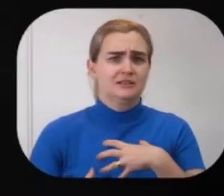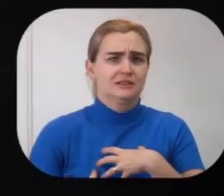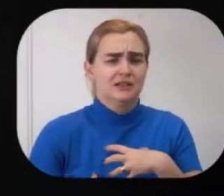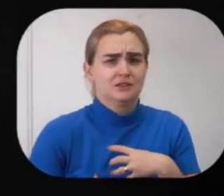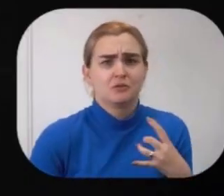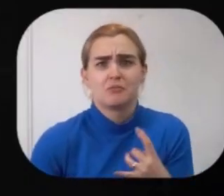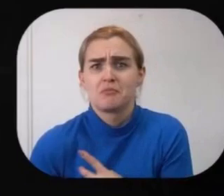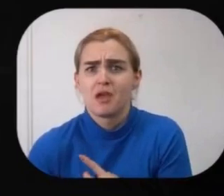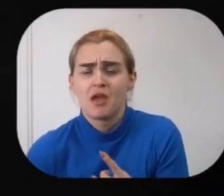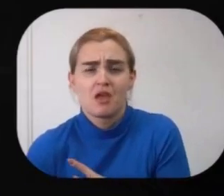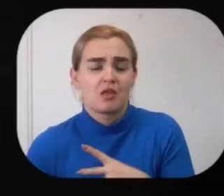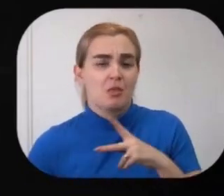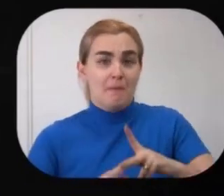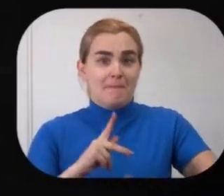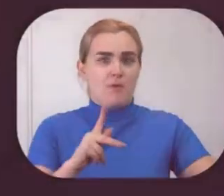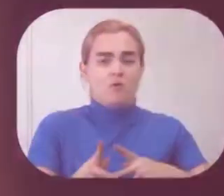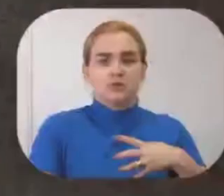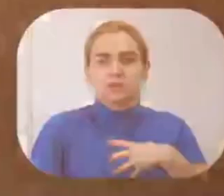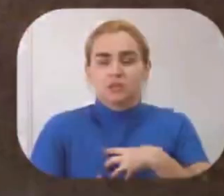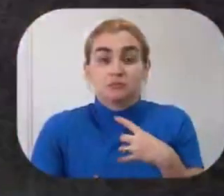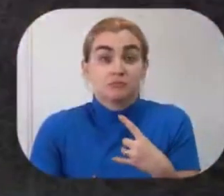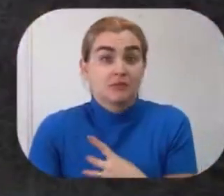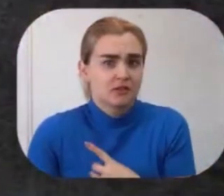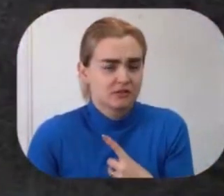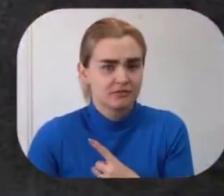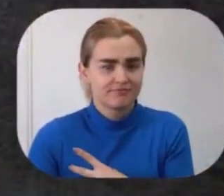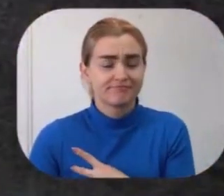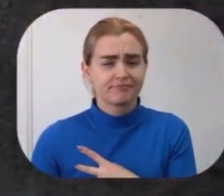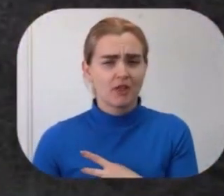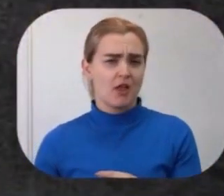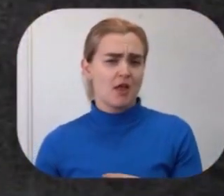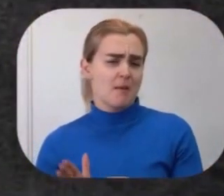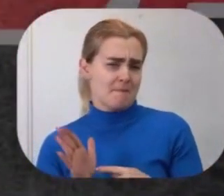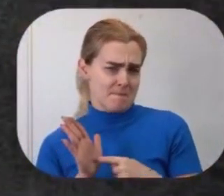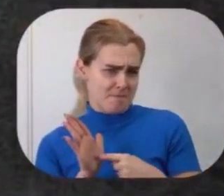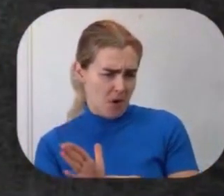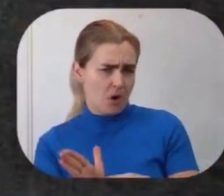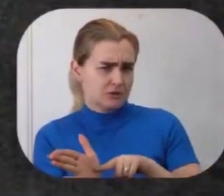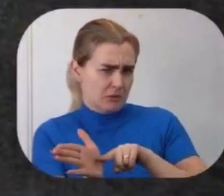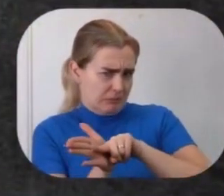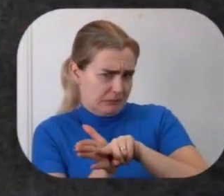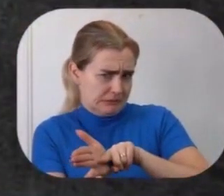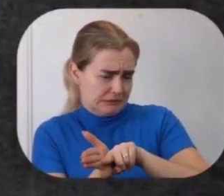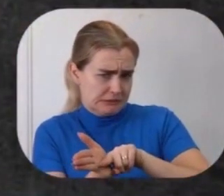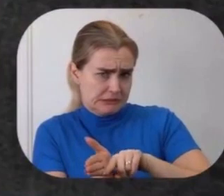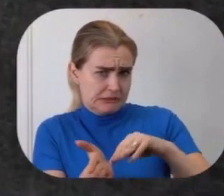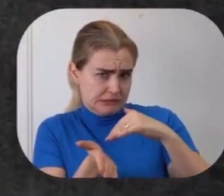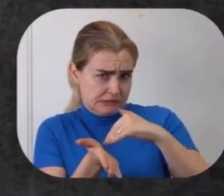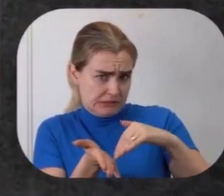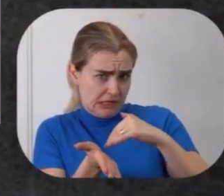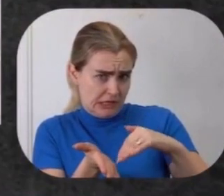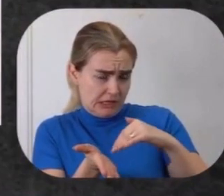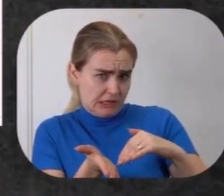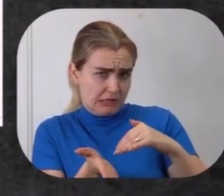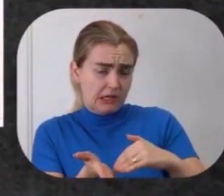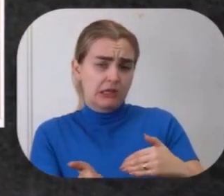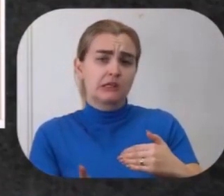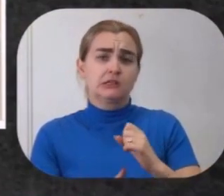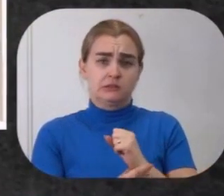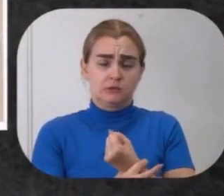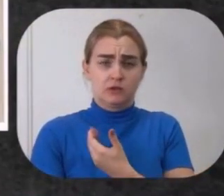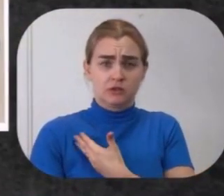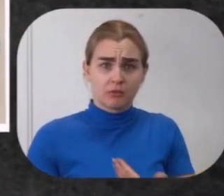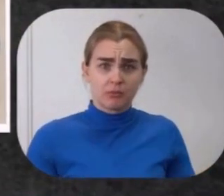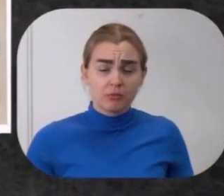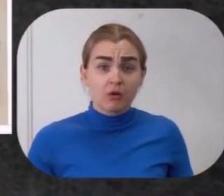A insegurança tomou conta da nossa cidade. Furtos dobram em julho em Araraquara. Roubos, estupro